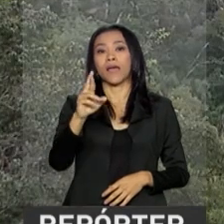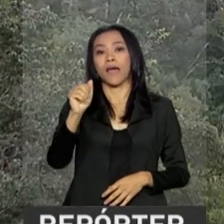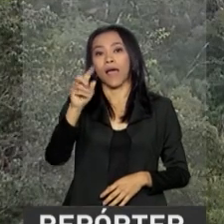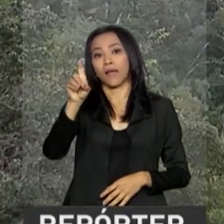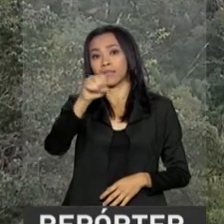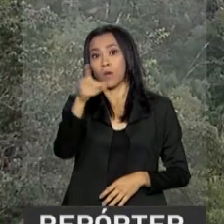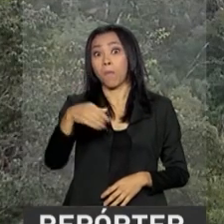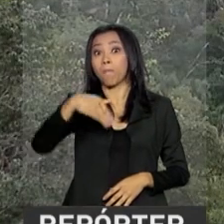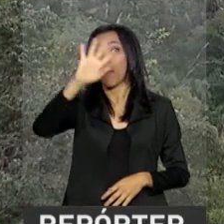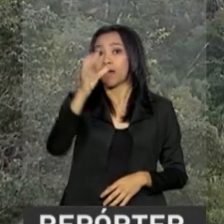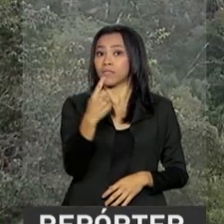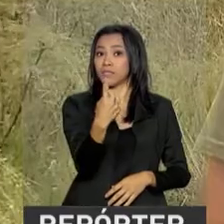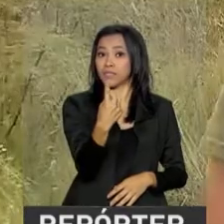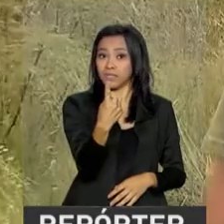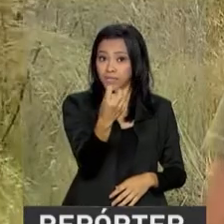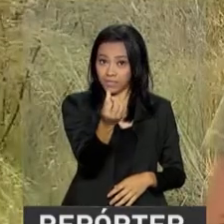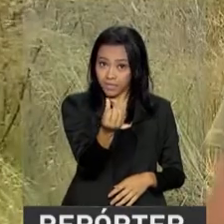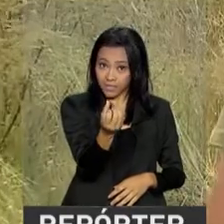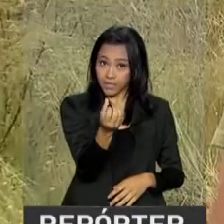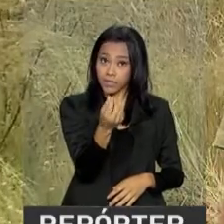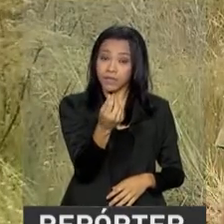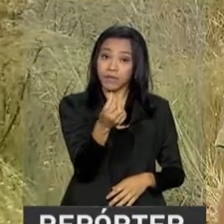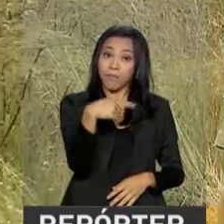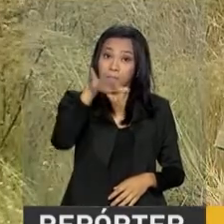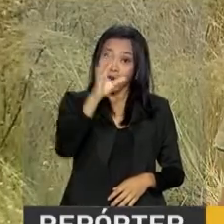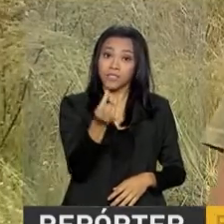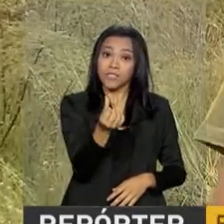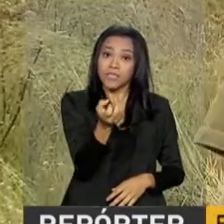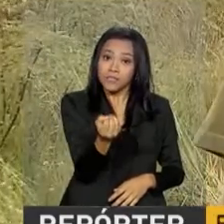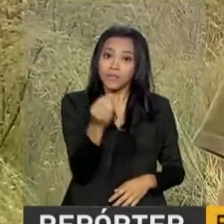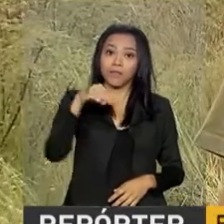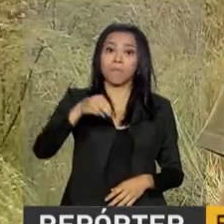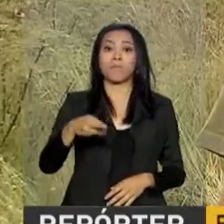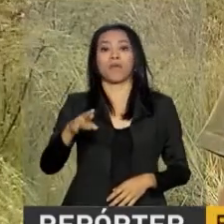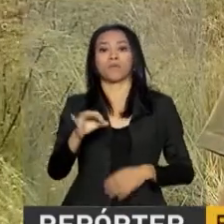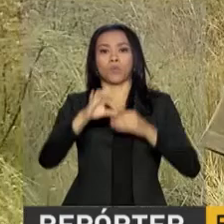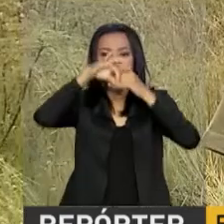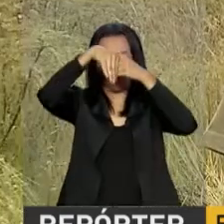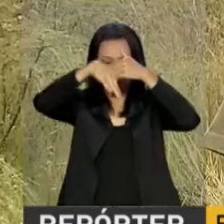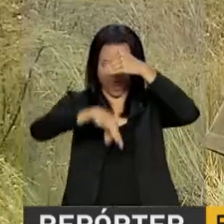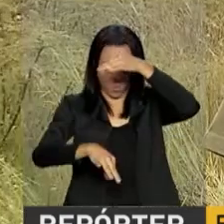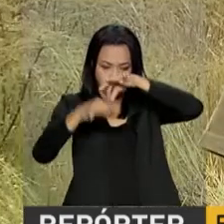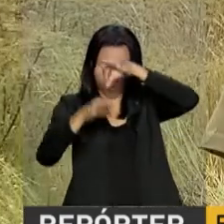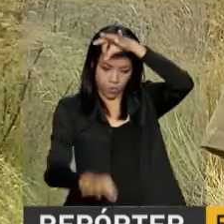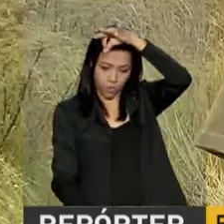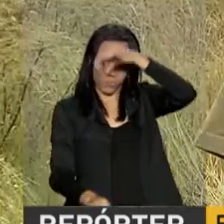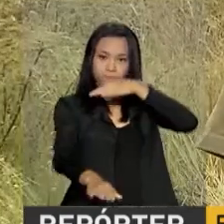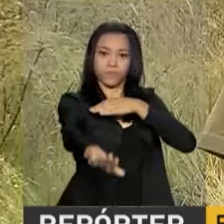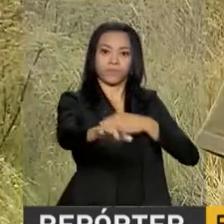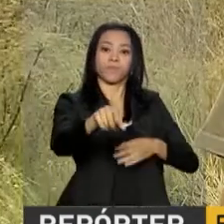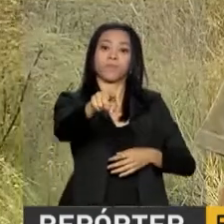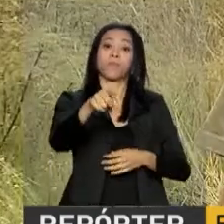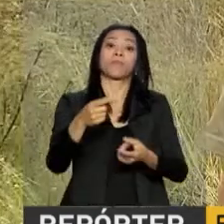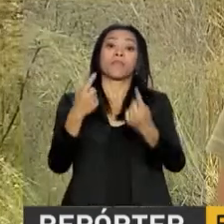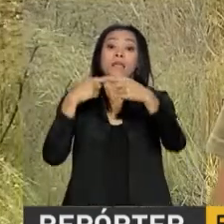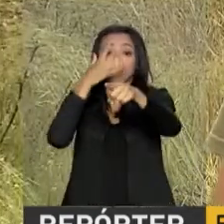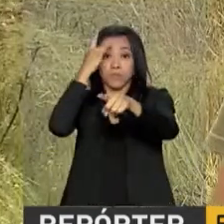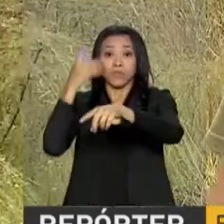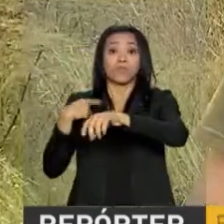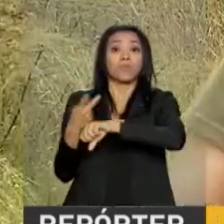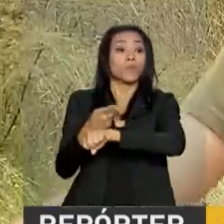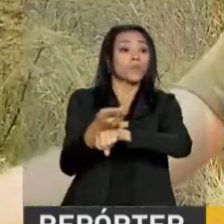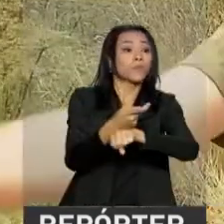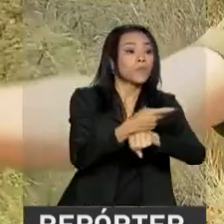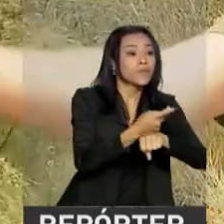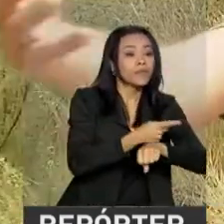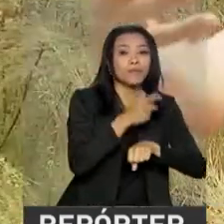60 metros de altura as pessoas vêm aqui procurando às vezes um perdedor unum a nascente o ressurgimento de água